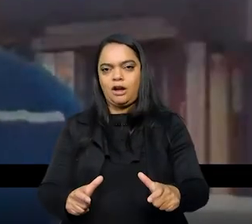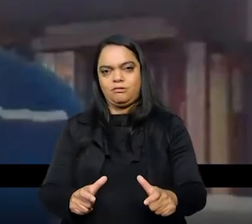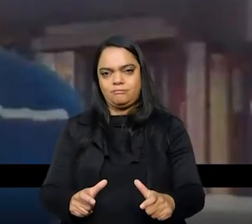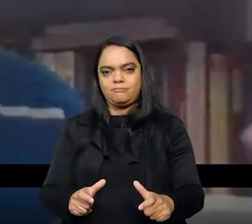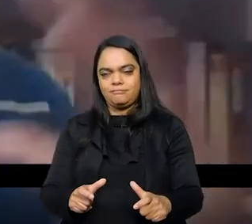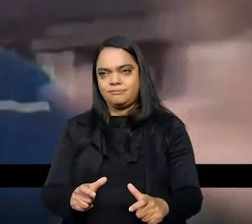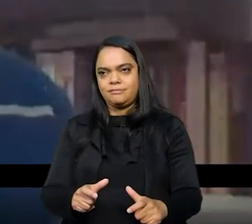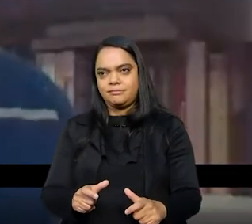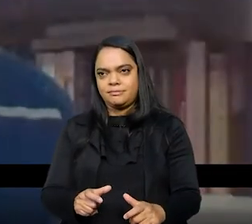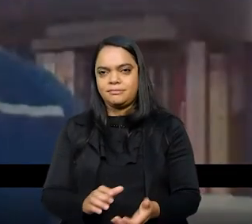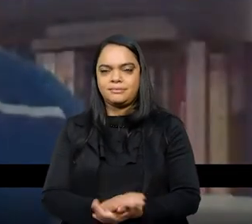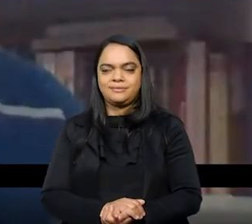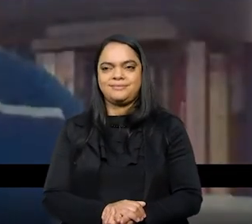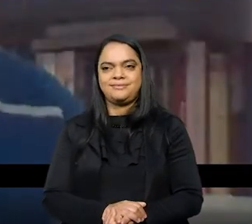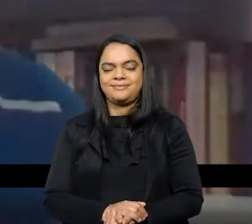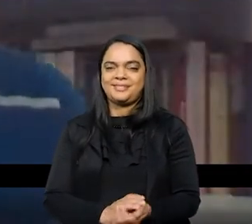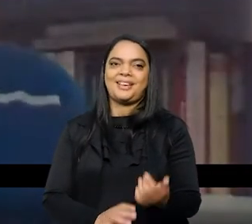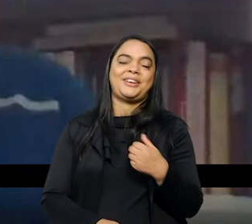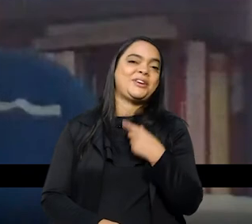ai, meu Deus, que maravilha.